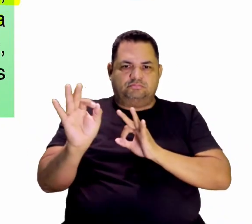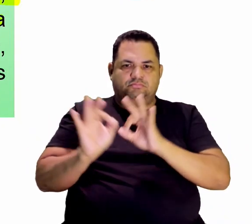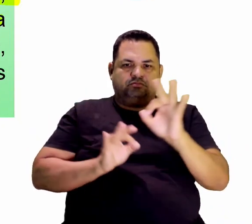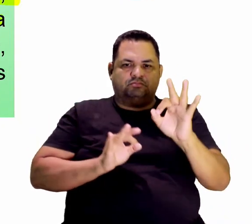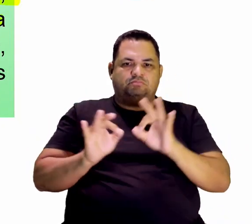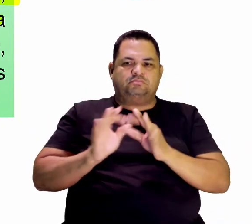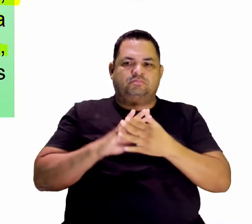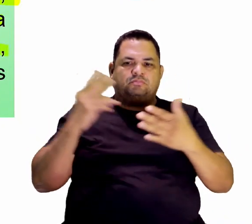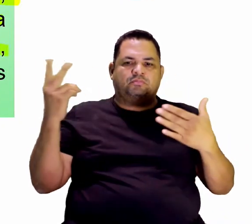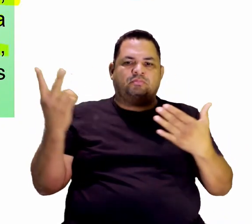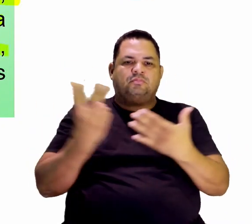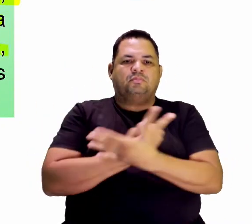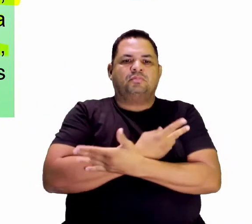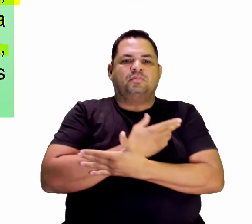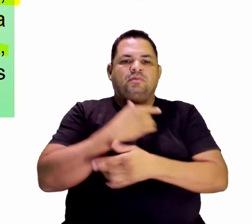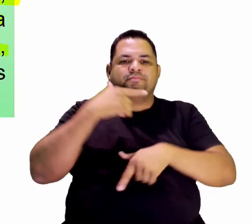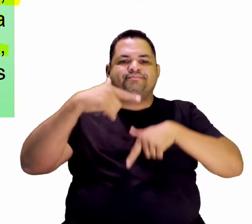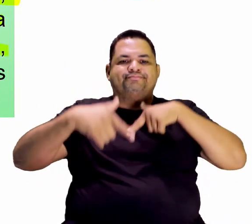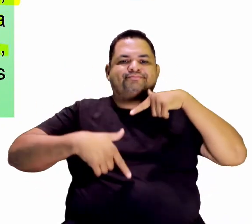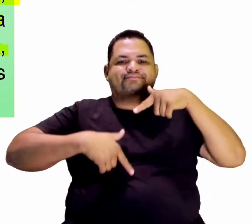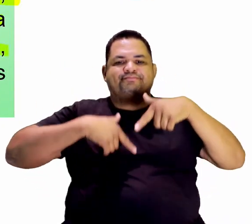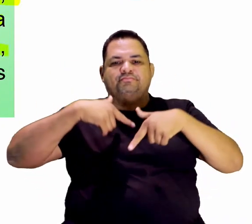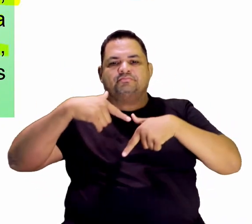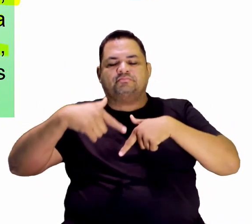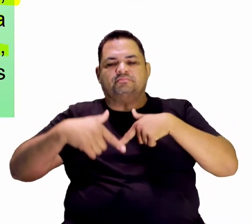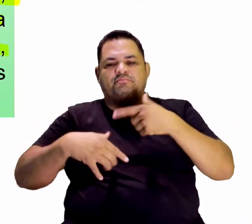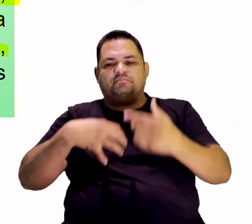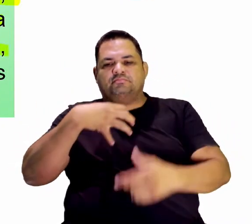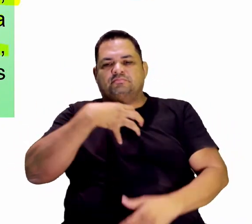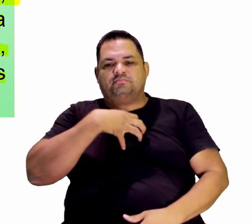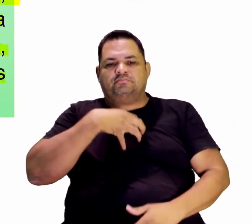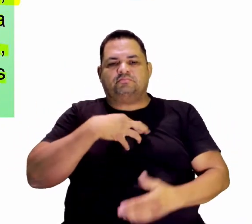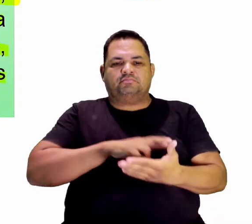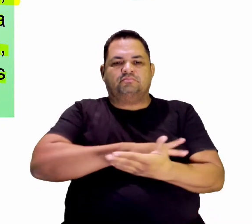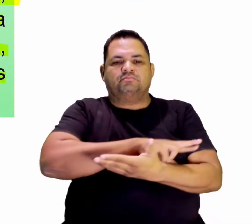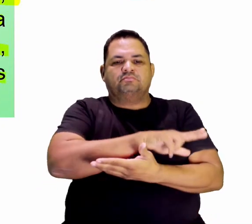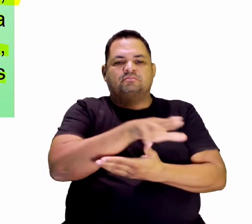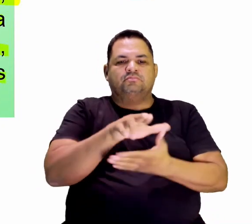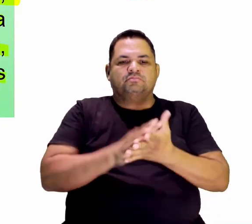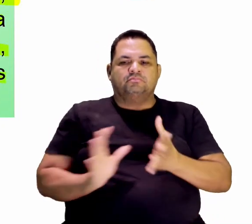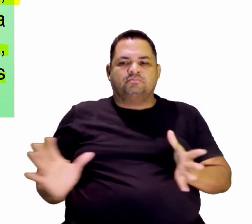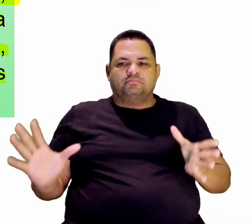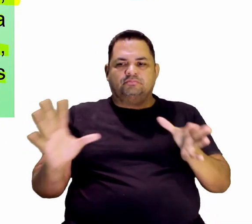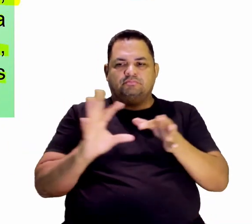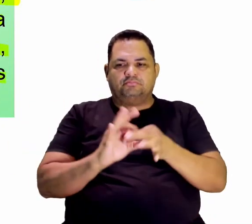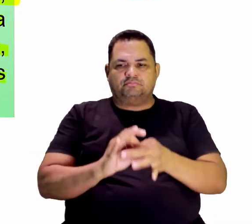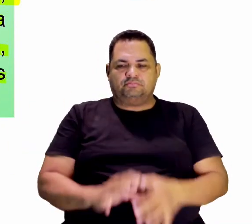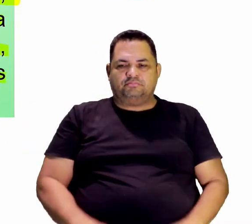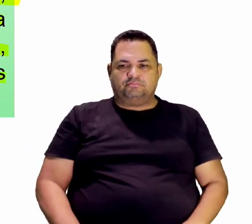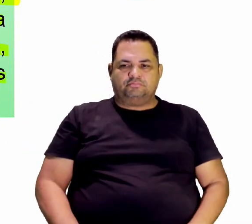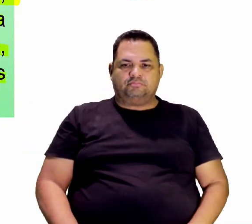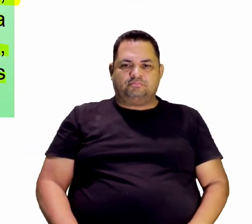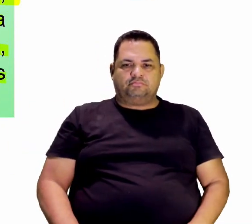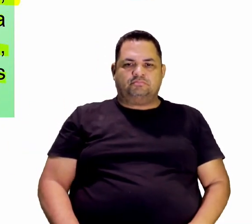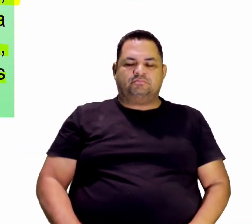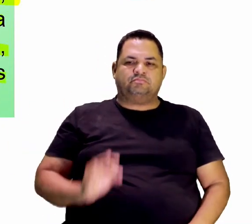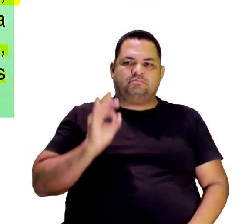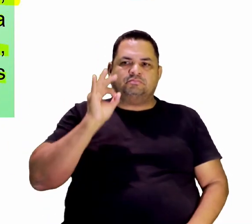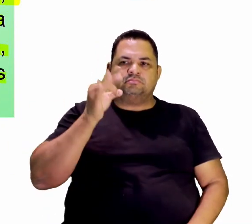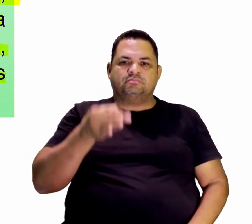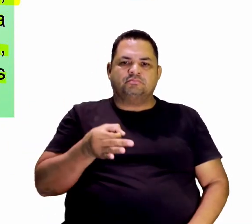de produção individual e colaborativa em diferentes linguagens artísticas, corporais